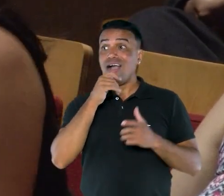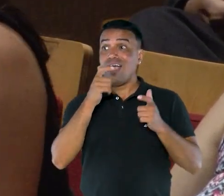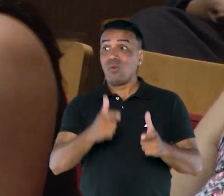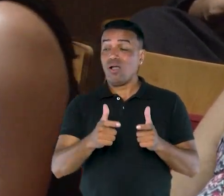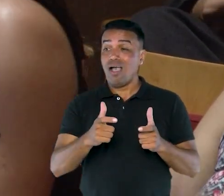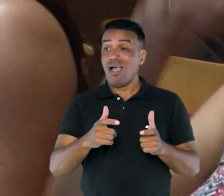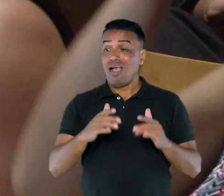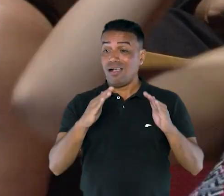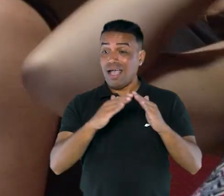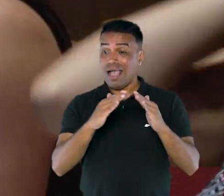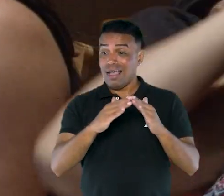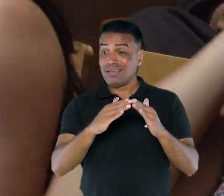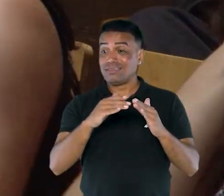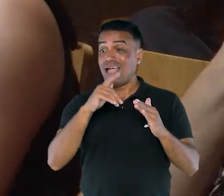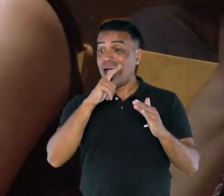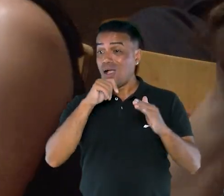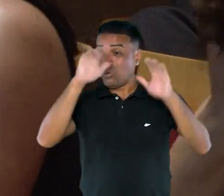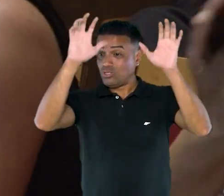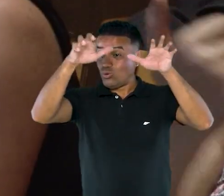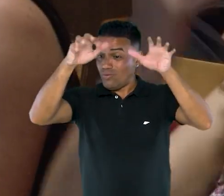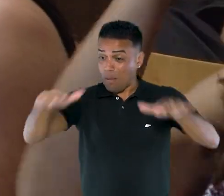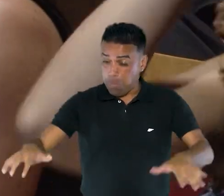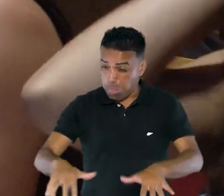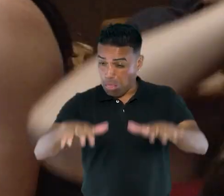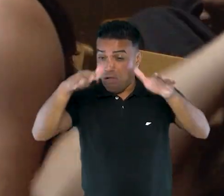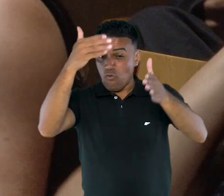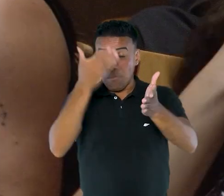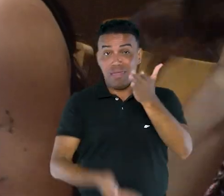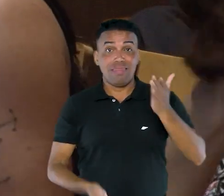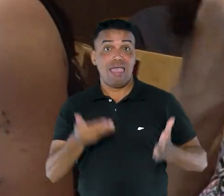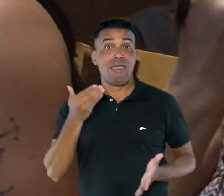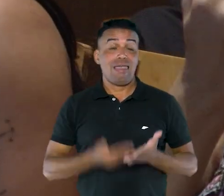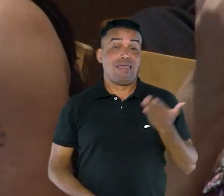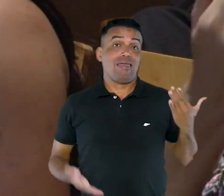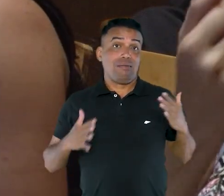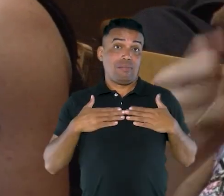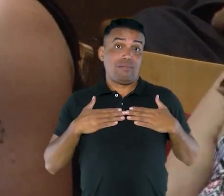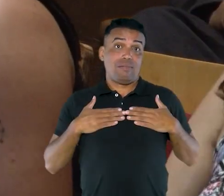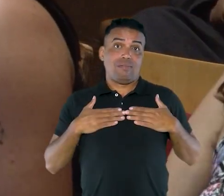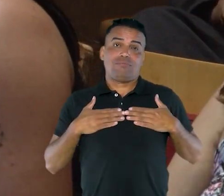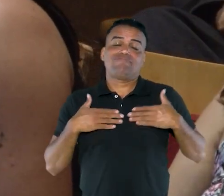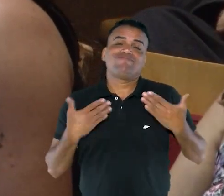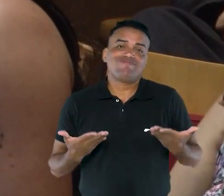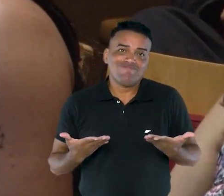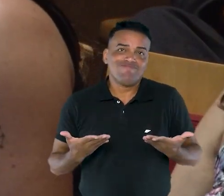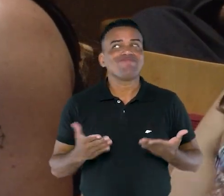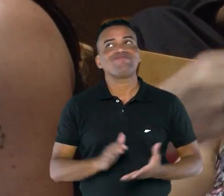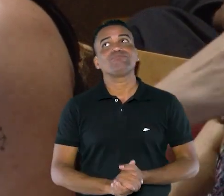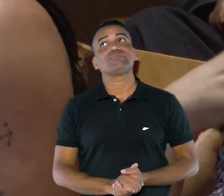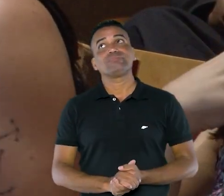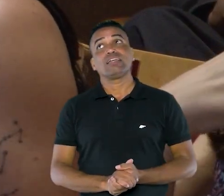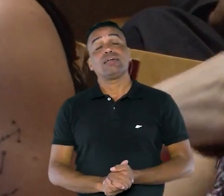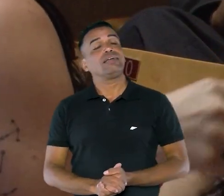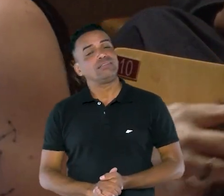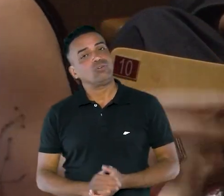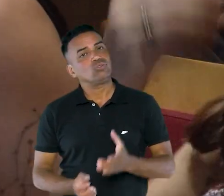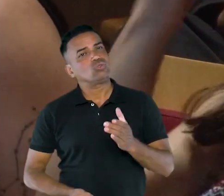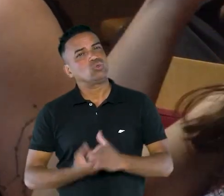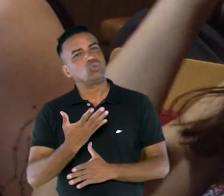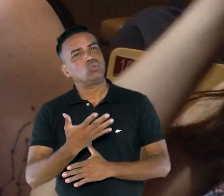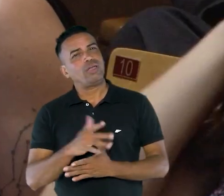casa vai estar quando eu voltar para lá? Será que eu vou perder tudo? Enfim. Então, e isso